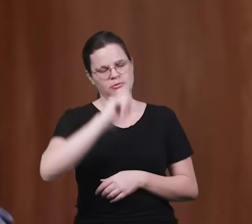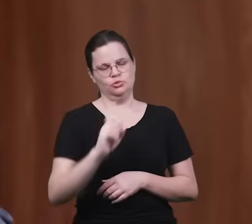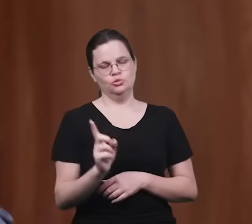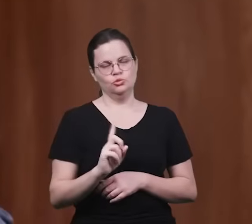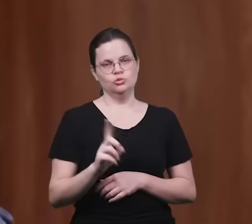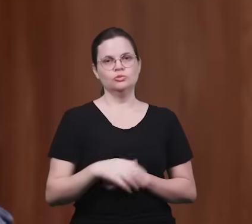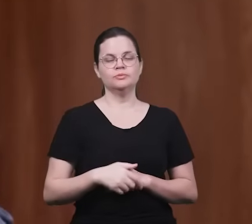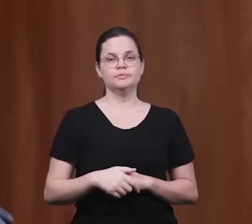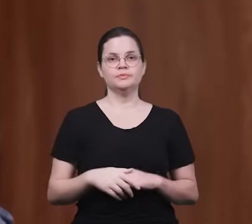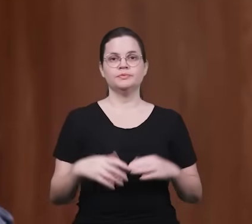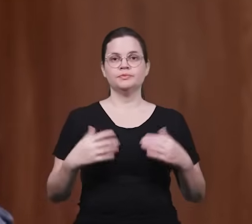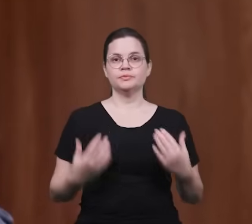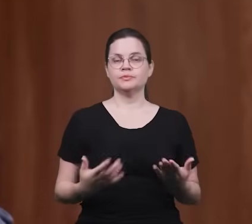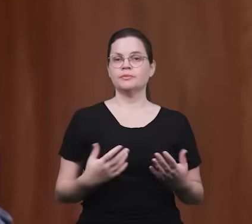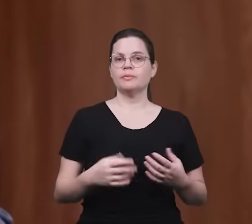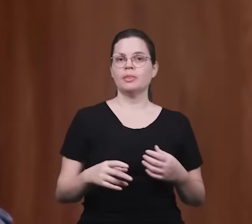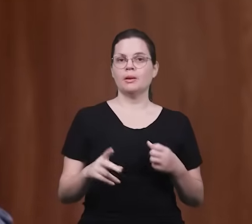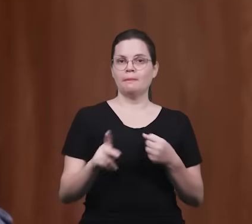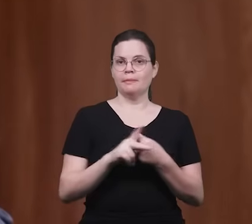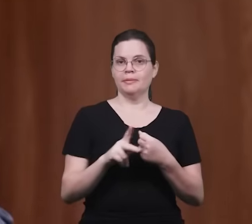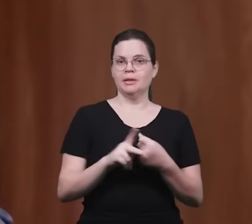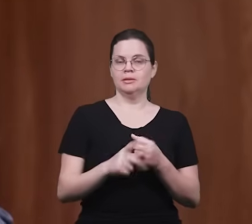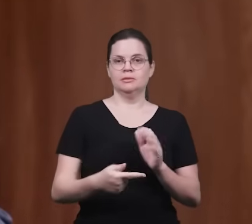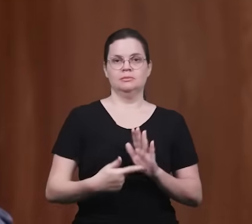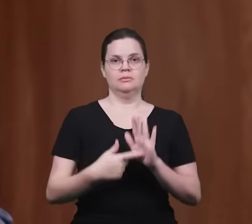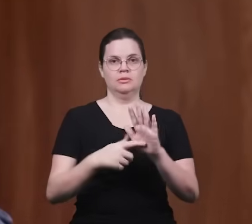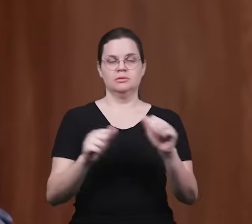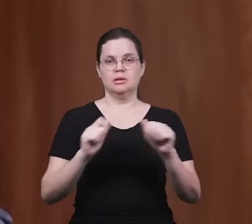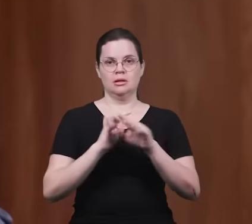Pedro então ele mostra, porque aqui há uma